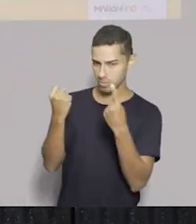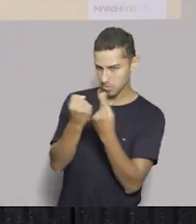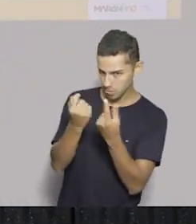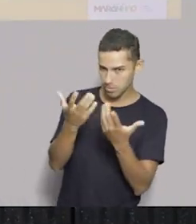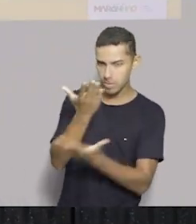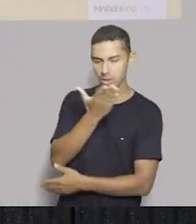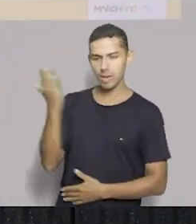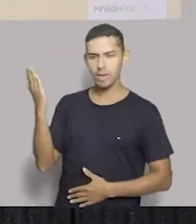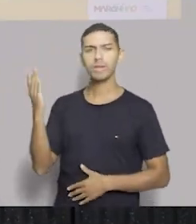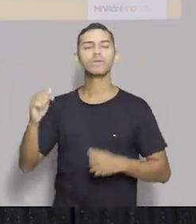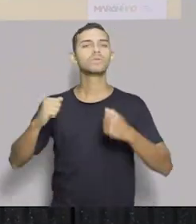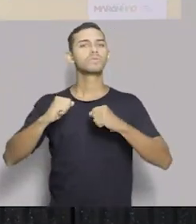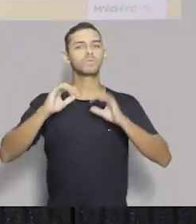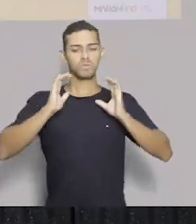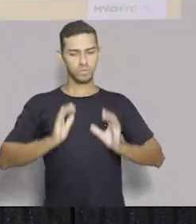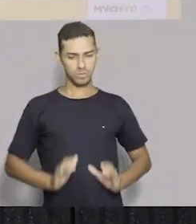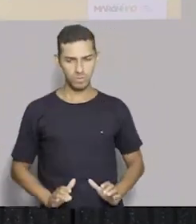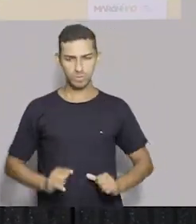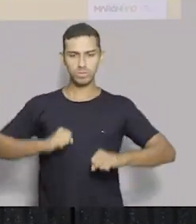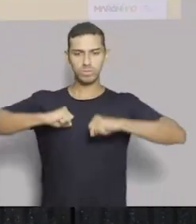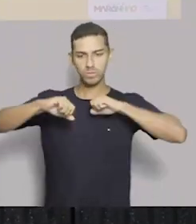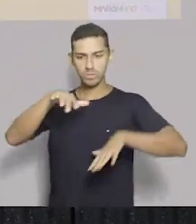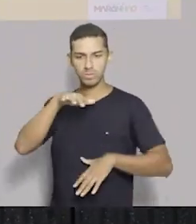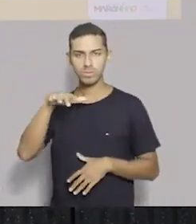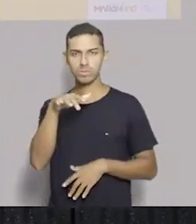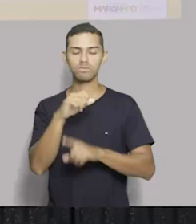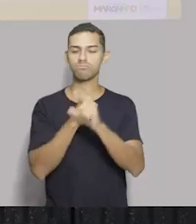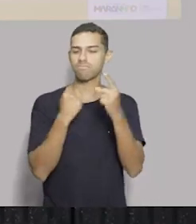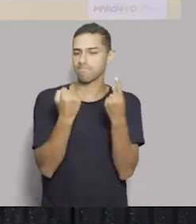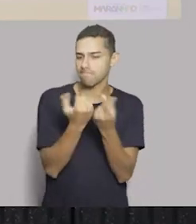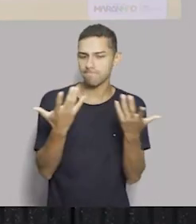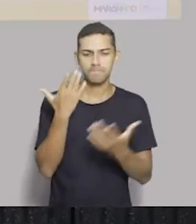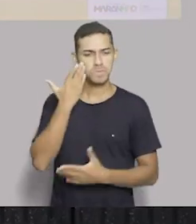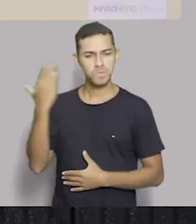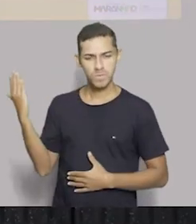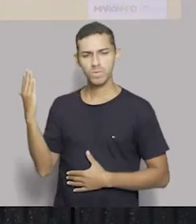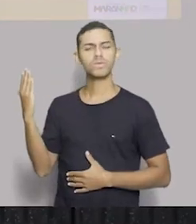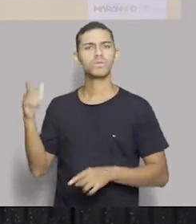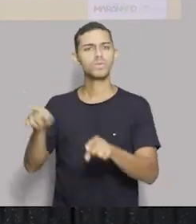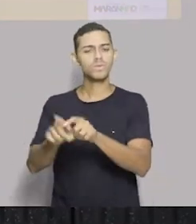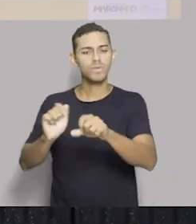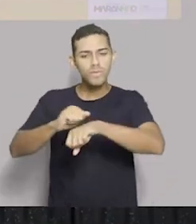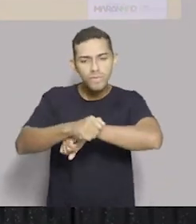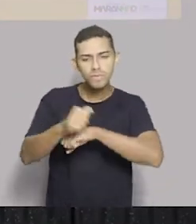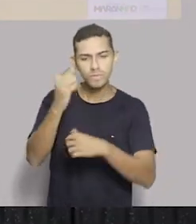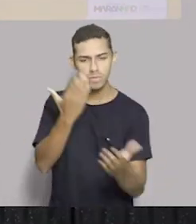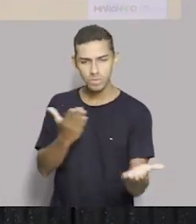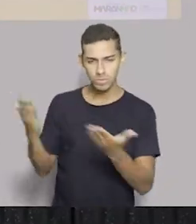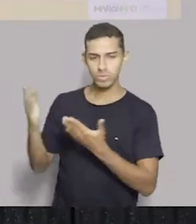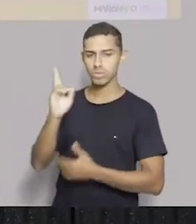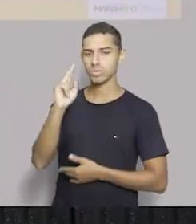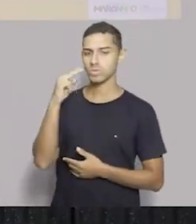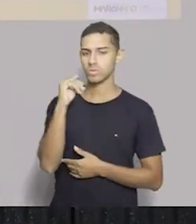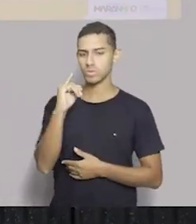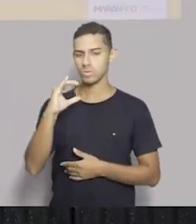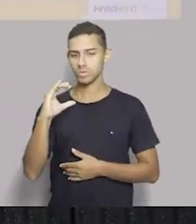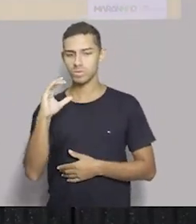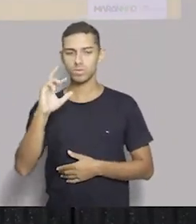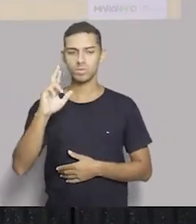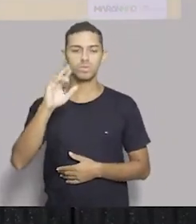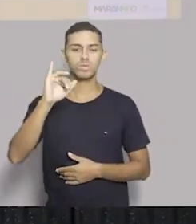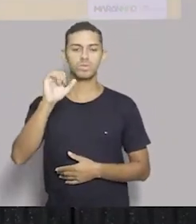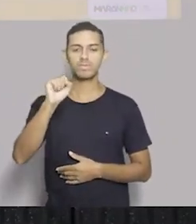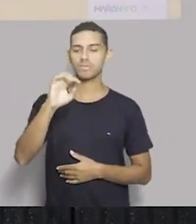cidadania e movimentos sociais essa questão caiu numa faculdade chamada unichristus mas ela tem um modelo muito parecido com aquele que o Enem cobra também